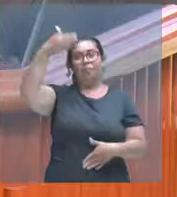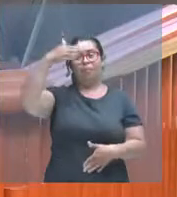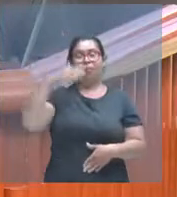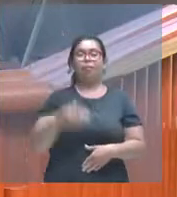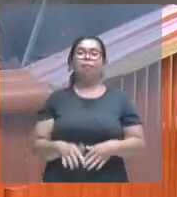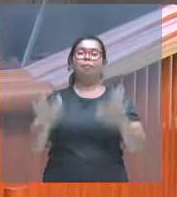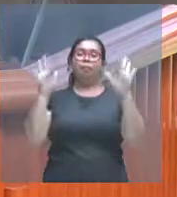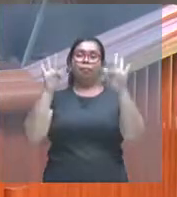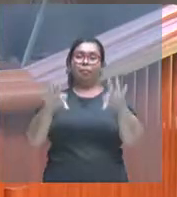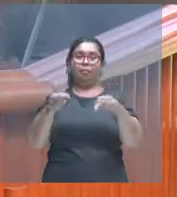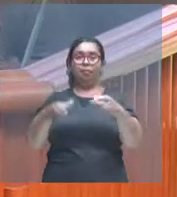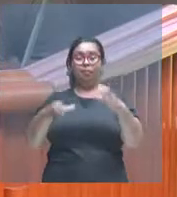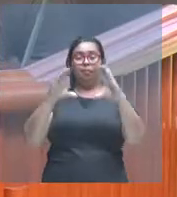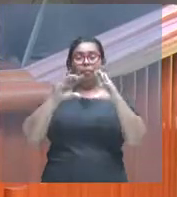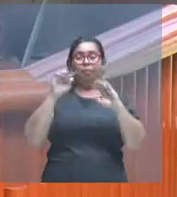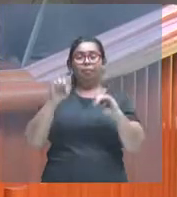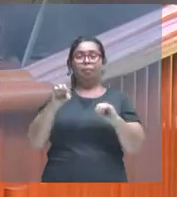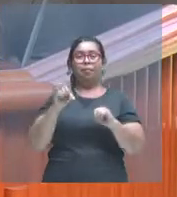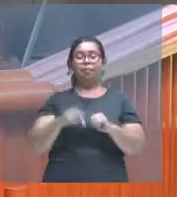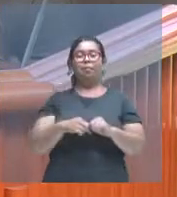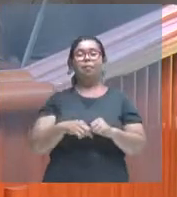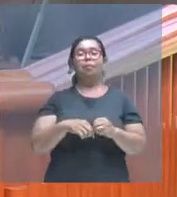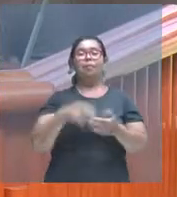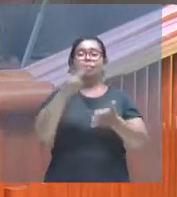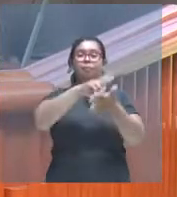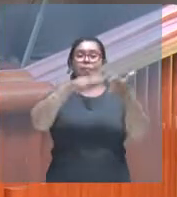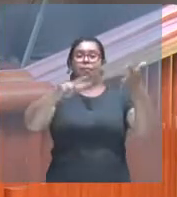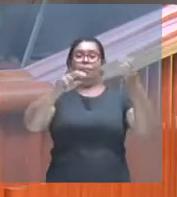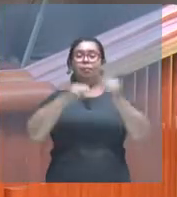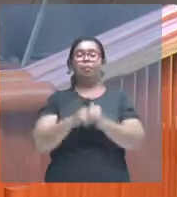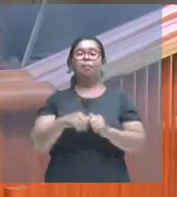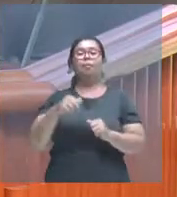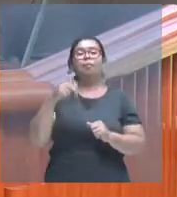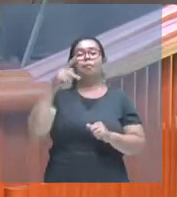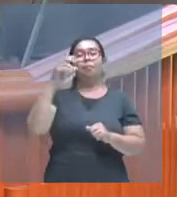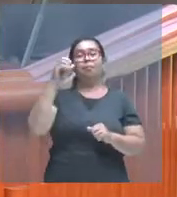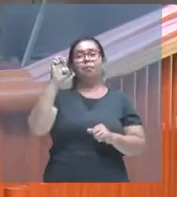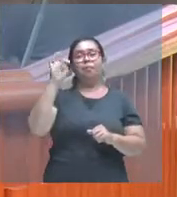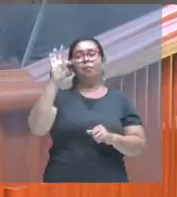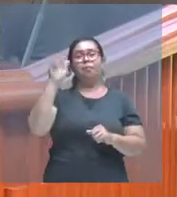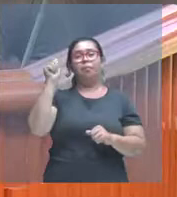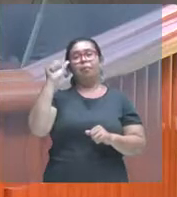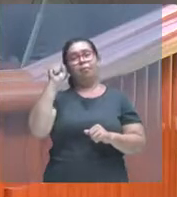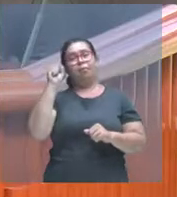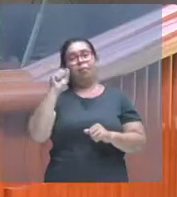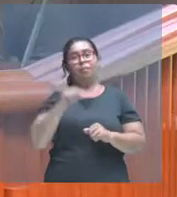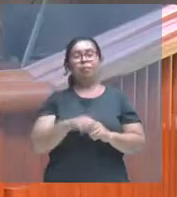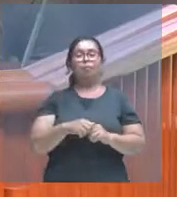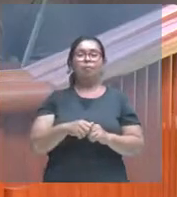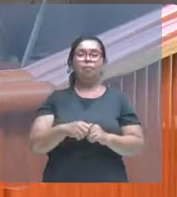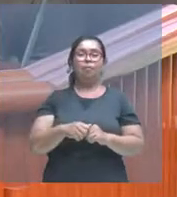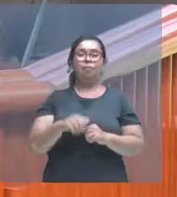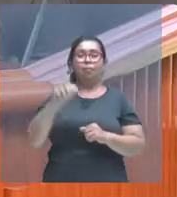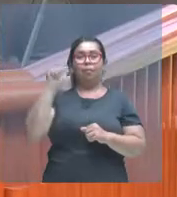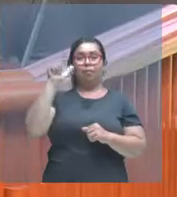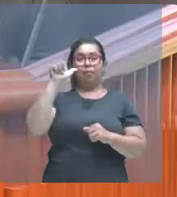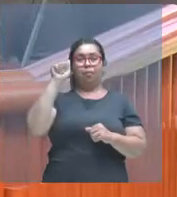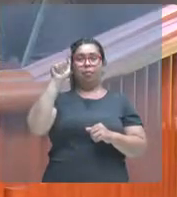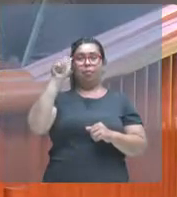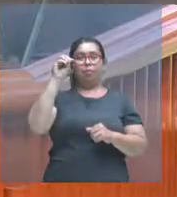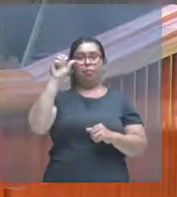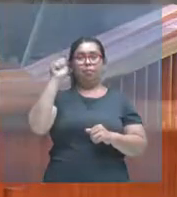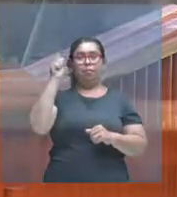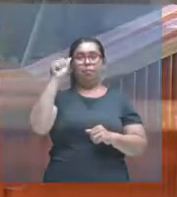finalizar, deixo aqui uma frase do poeta dos poetas de Alagoas, conterrâneo de João Baiano,